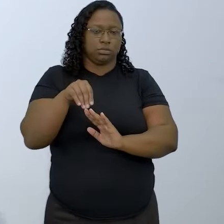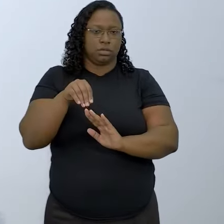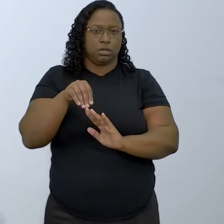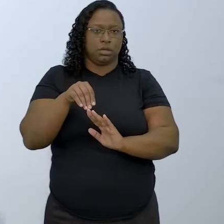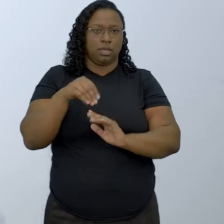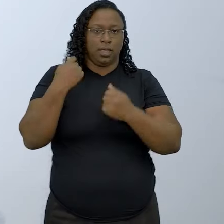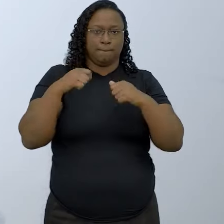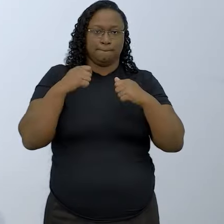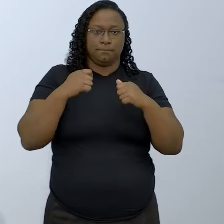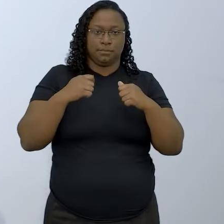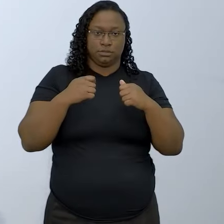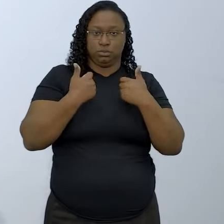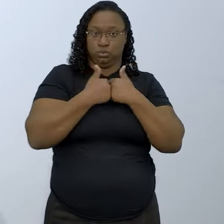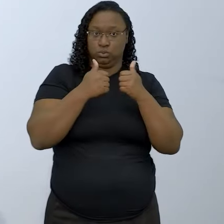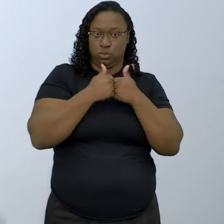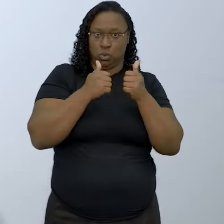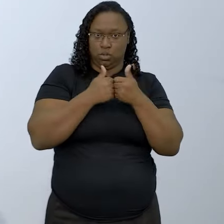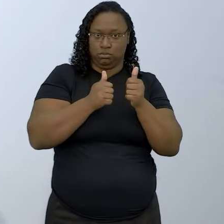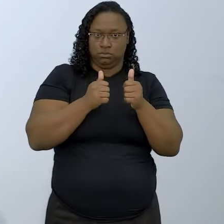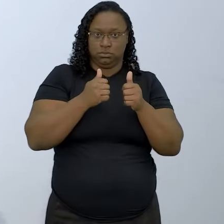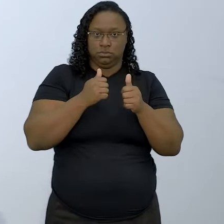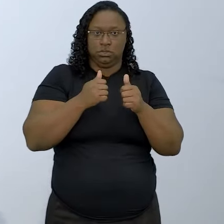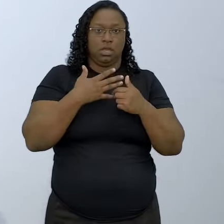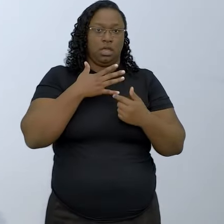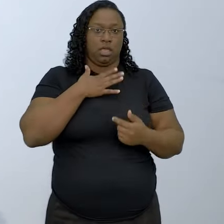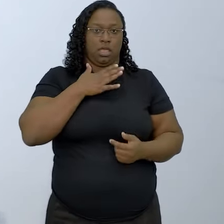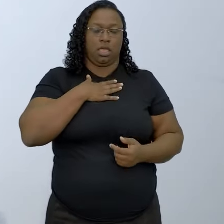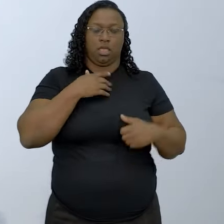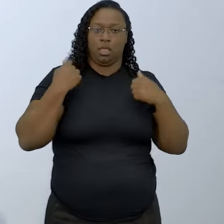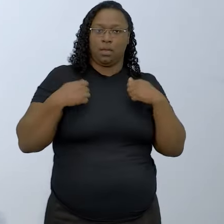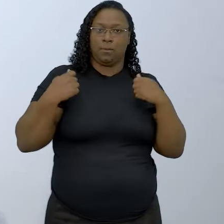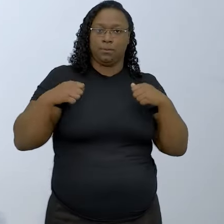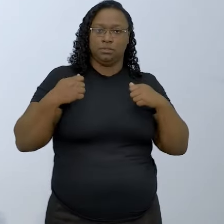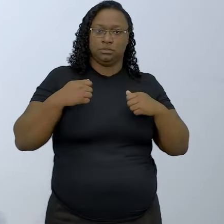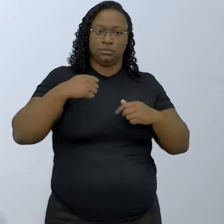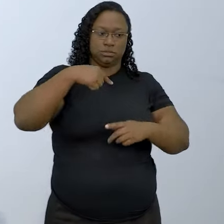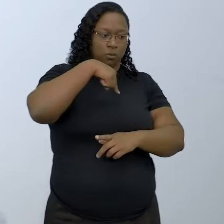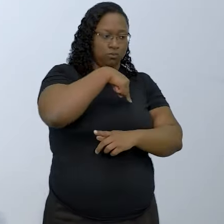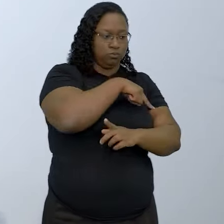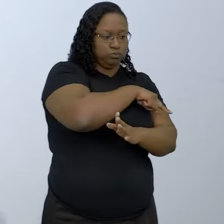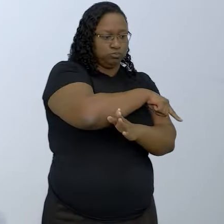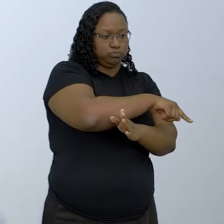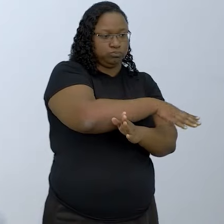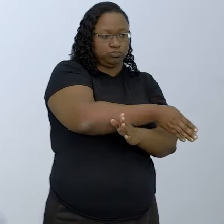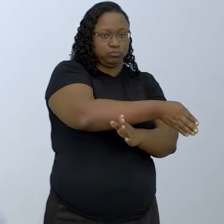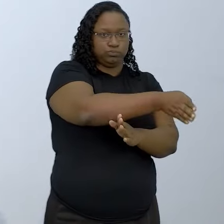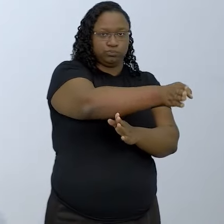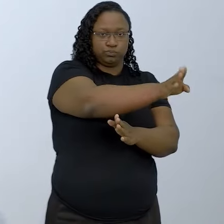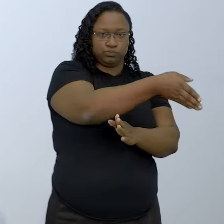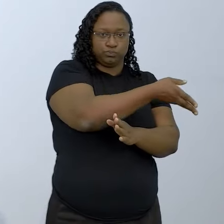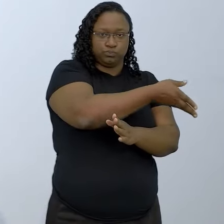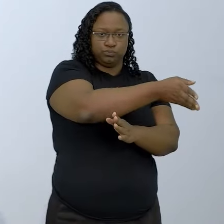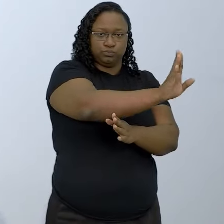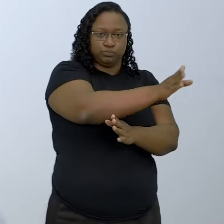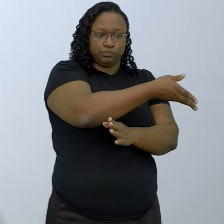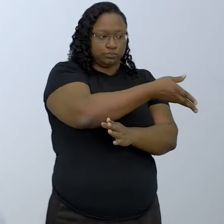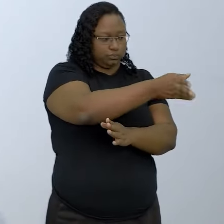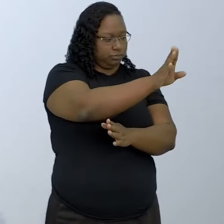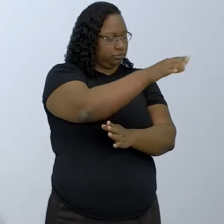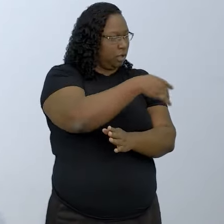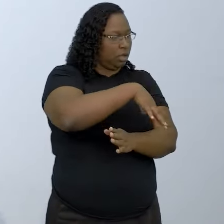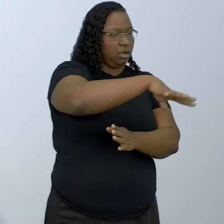pegar ônibus, dependendo do lugar, eu obrigatoriamente vou passar pelo Brooklyn. Eu preciso pegar a Santo Amaro e passar